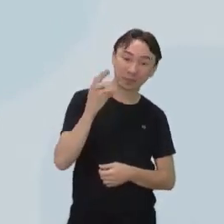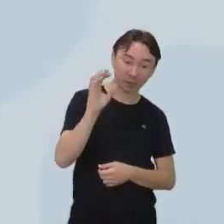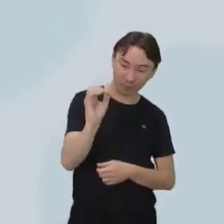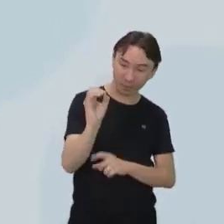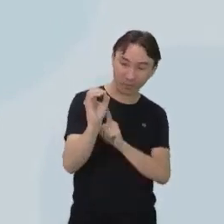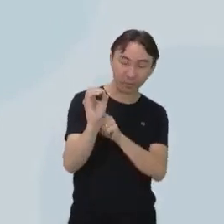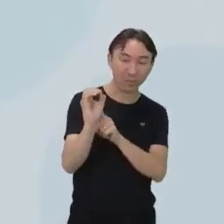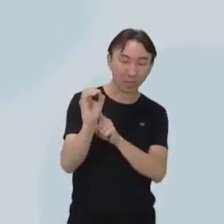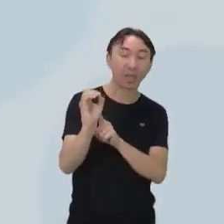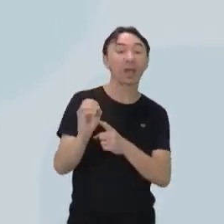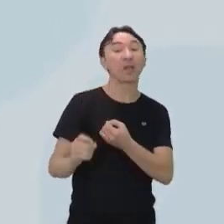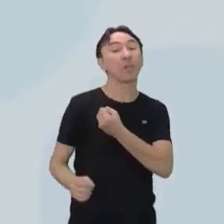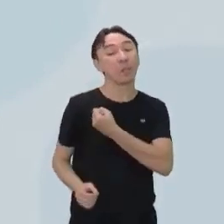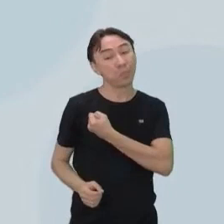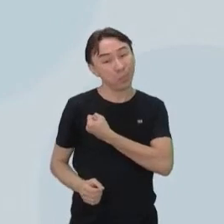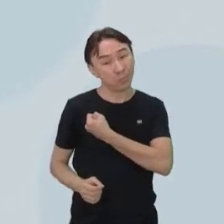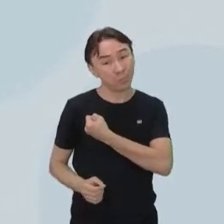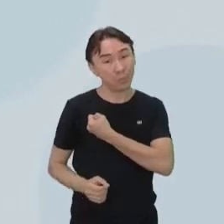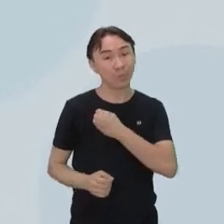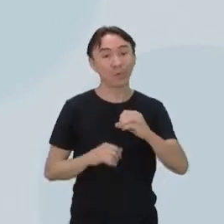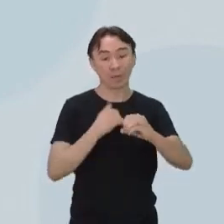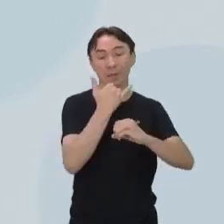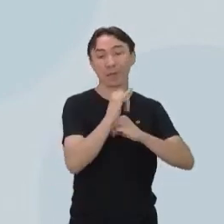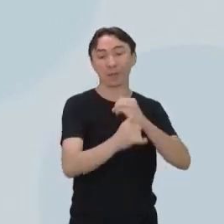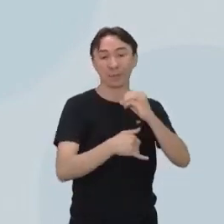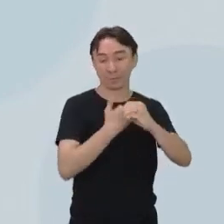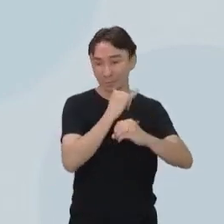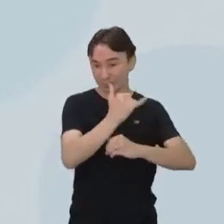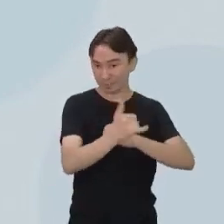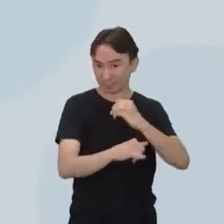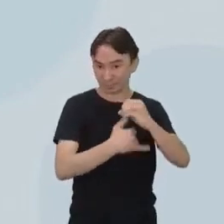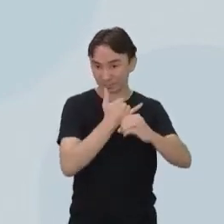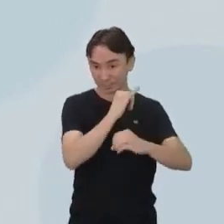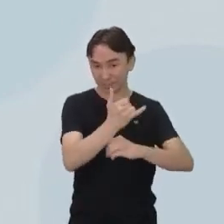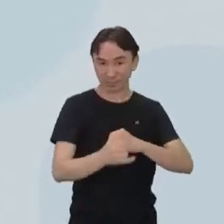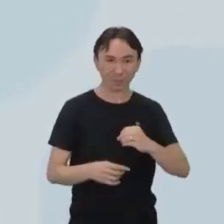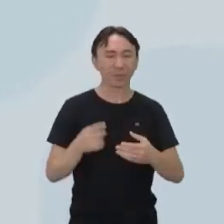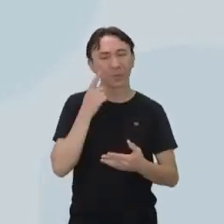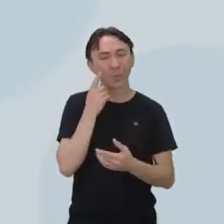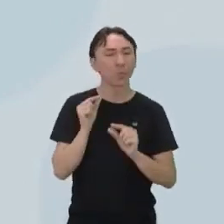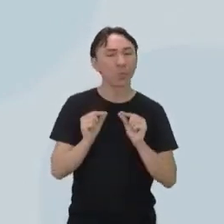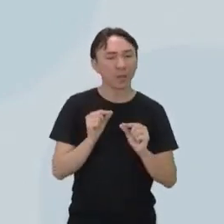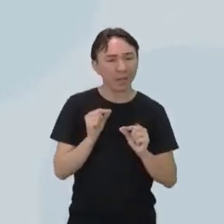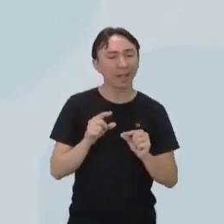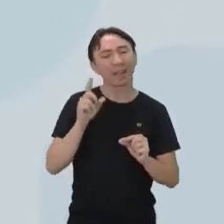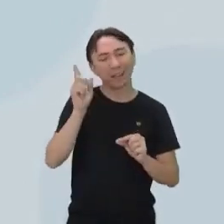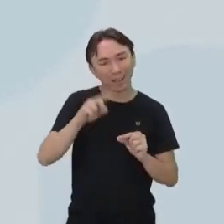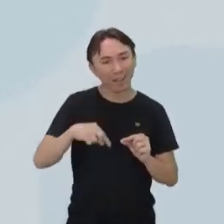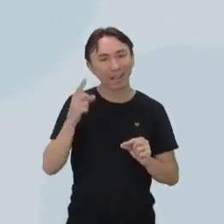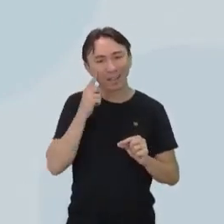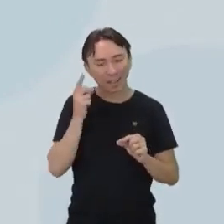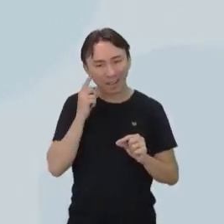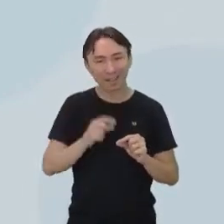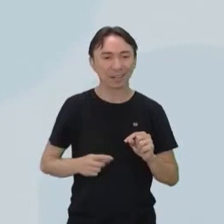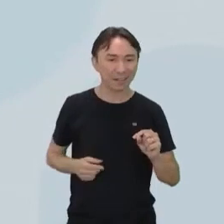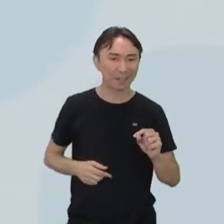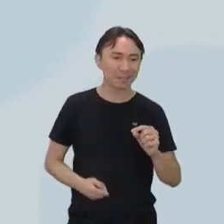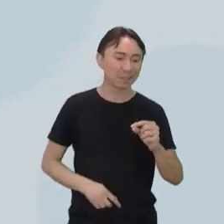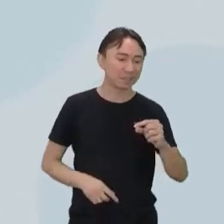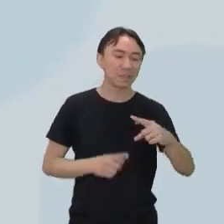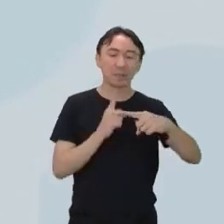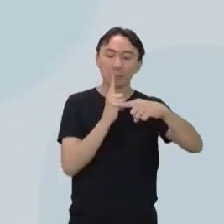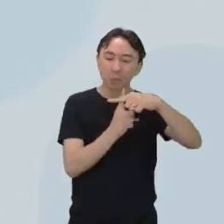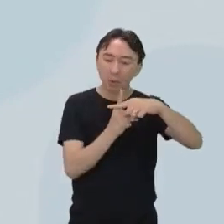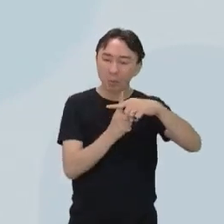número atômico. O que é o número atômico? É o número de partículas positivas, que é chamado de prótons, que de acordo com o